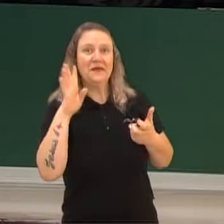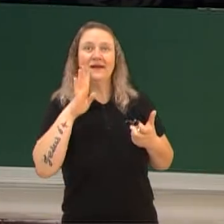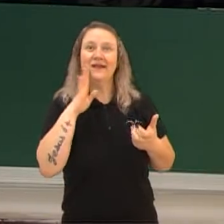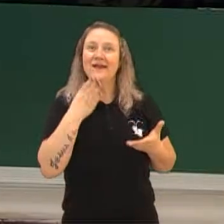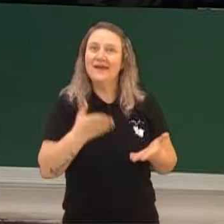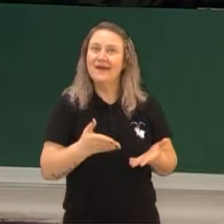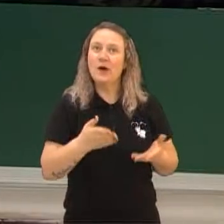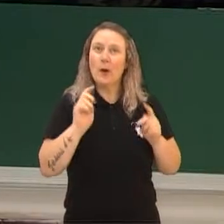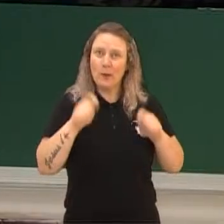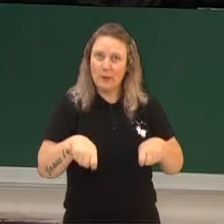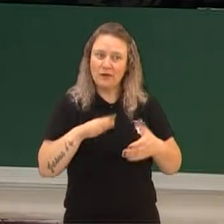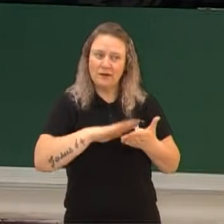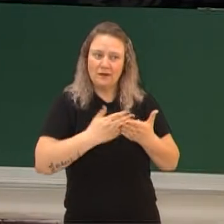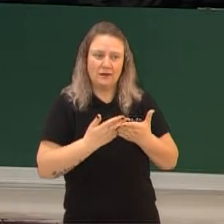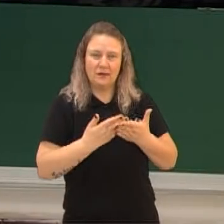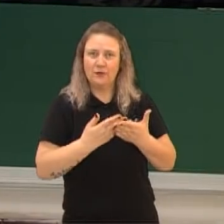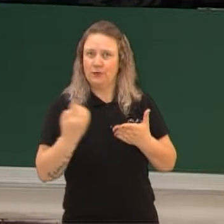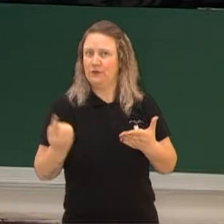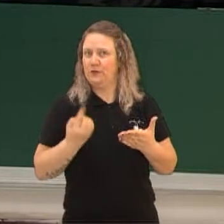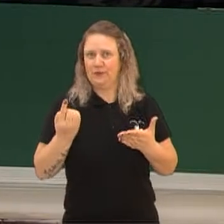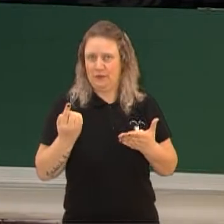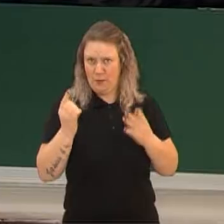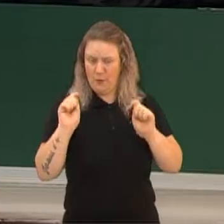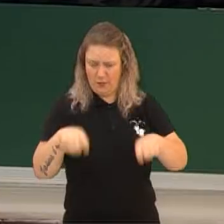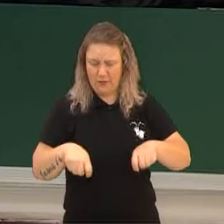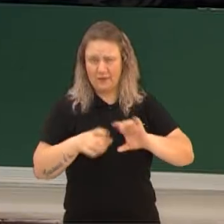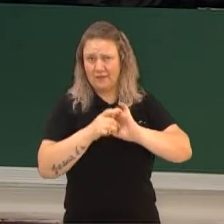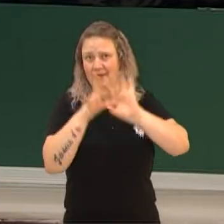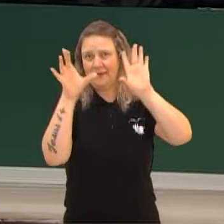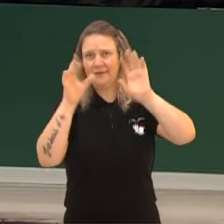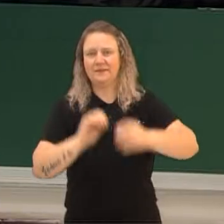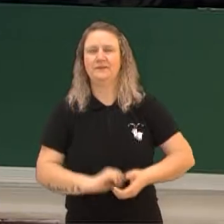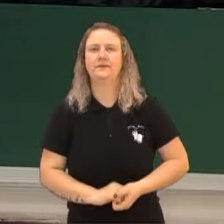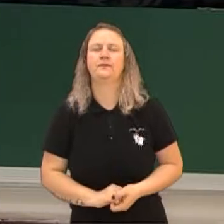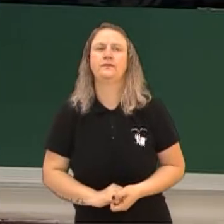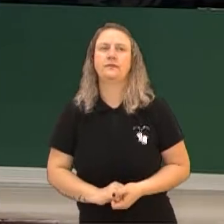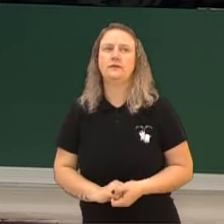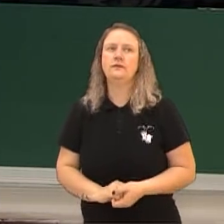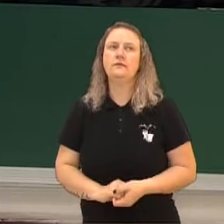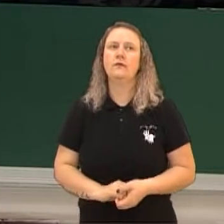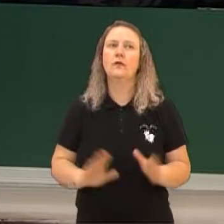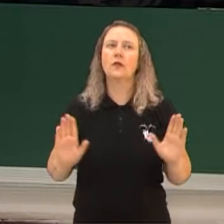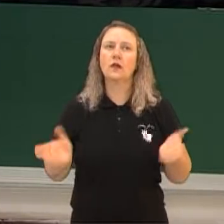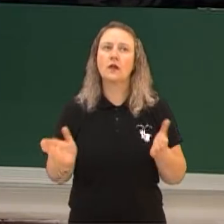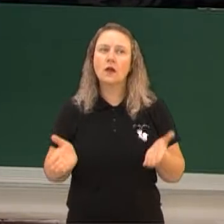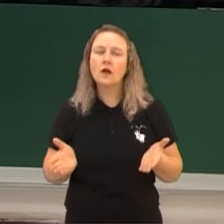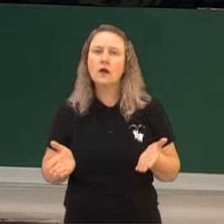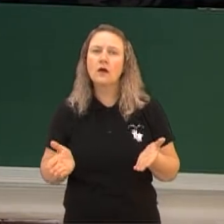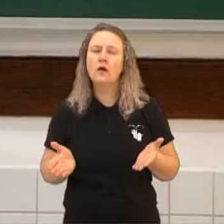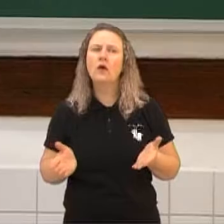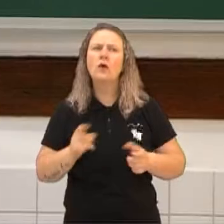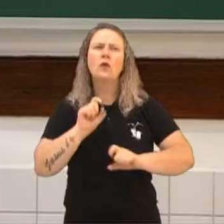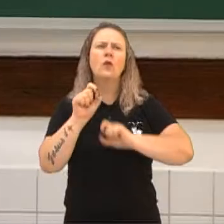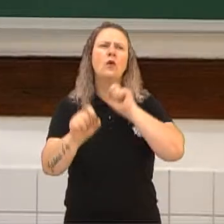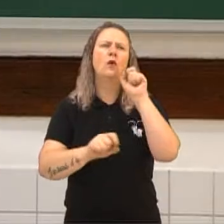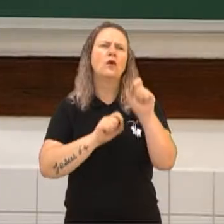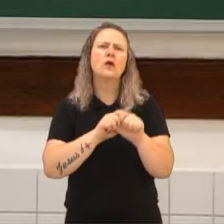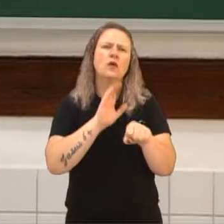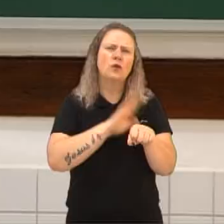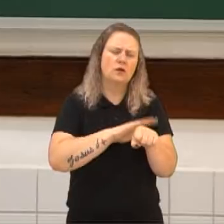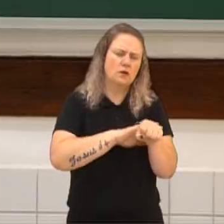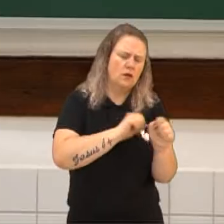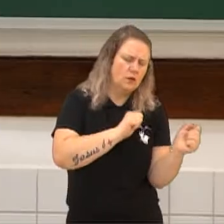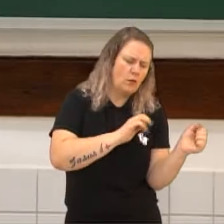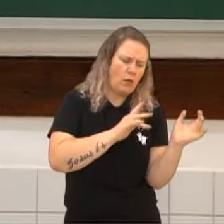teve. Com o passar do tempo, as fronteiras entre elas estão cada vez mais tênues. Então, o que seria